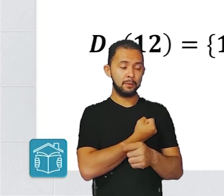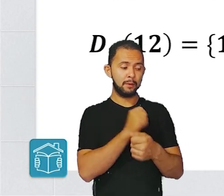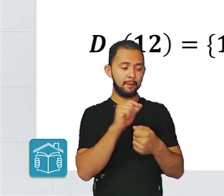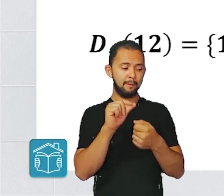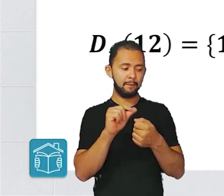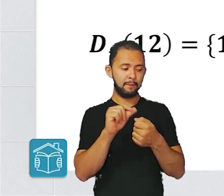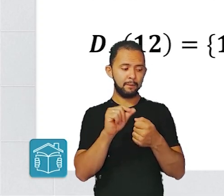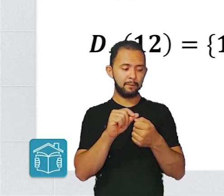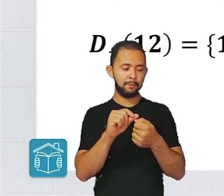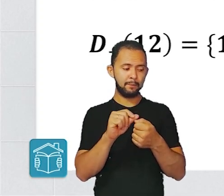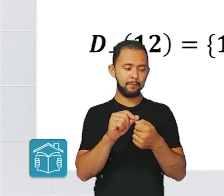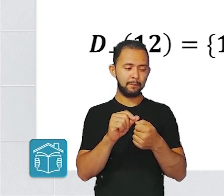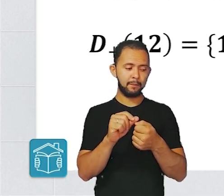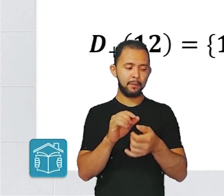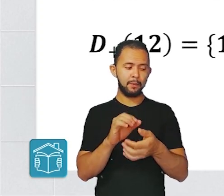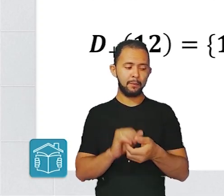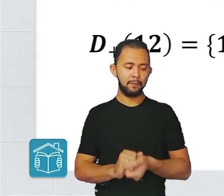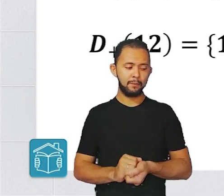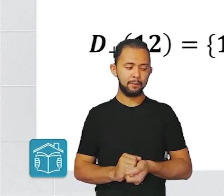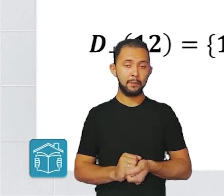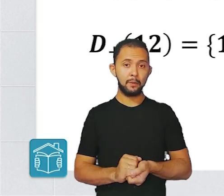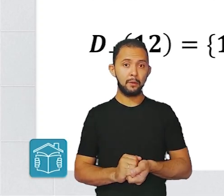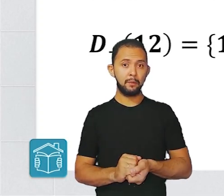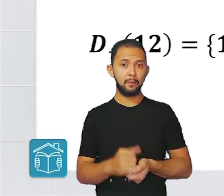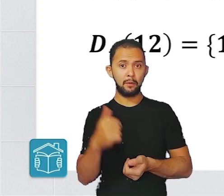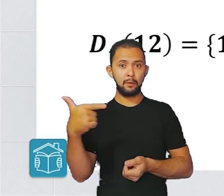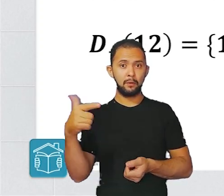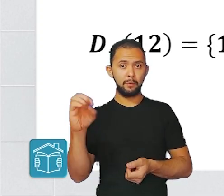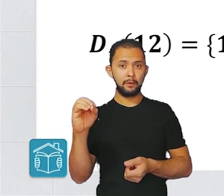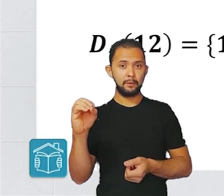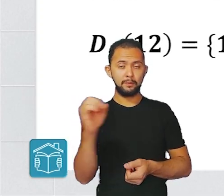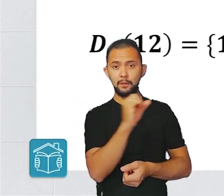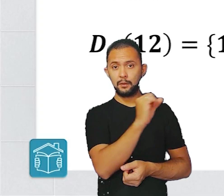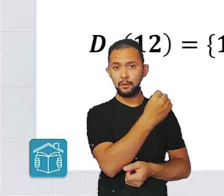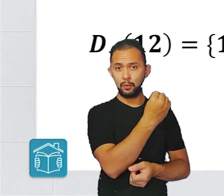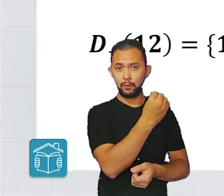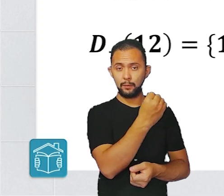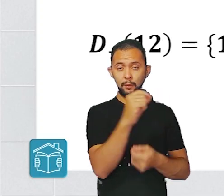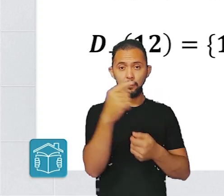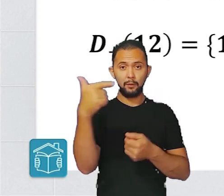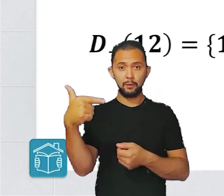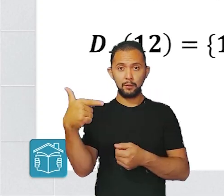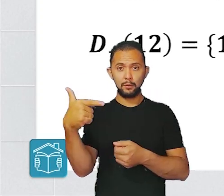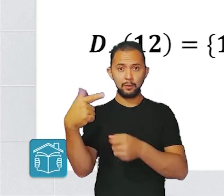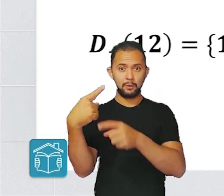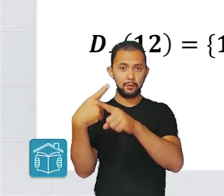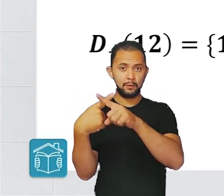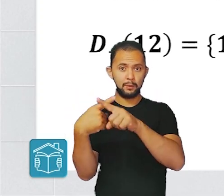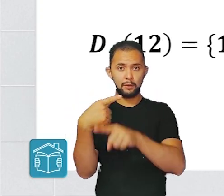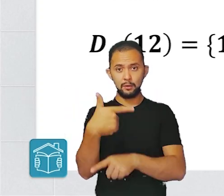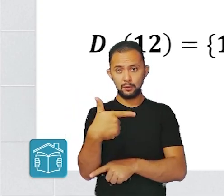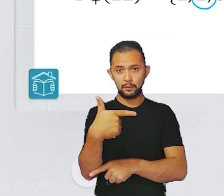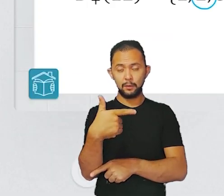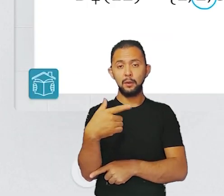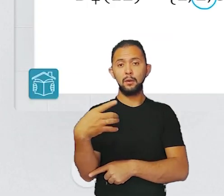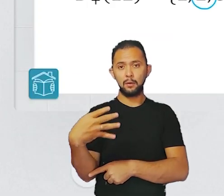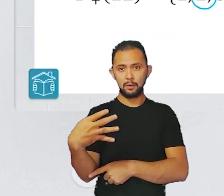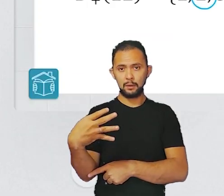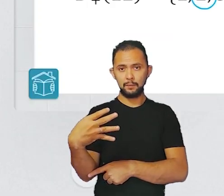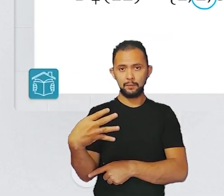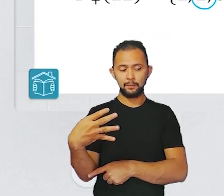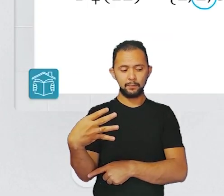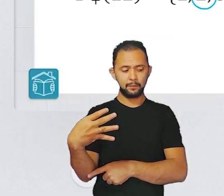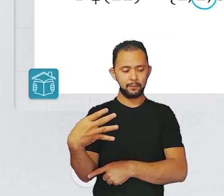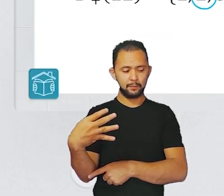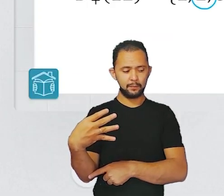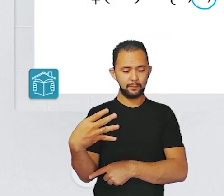nos fatores, né, do 20 e do 8. Então, ou seja, 2 e 2. 2 vezes 2, 4.